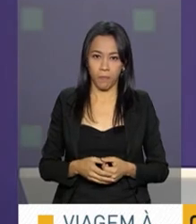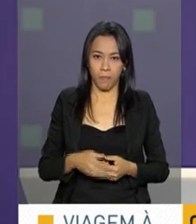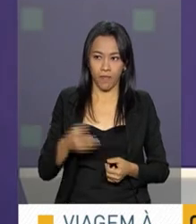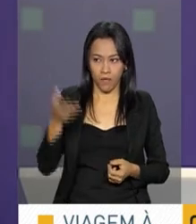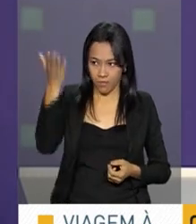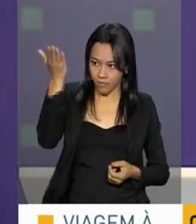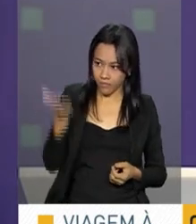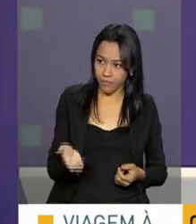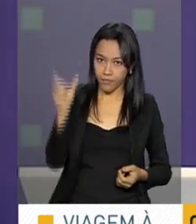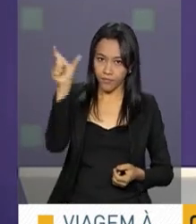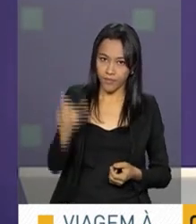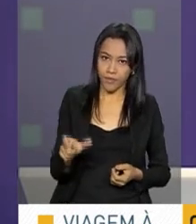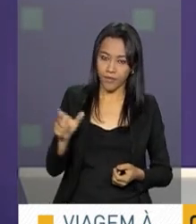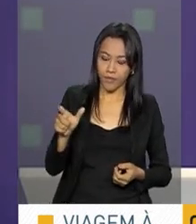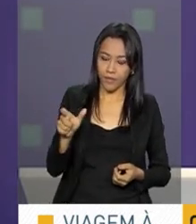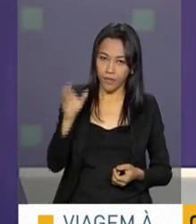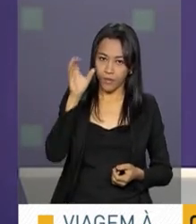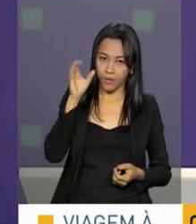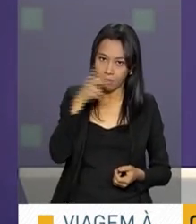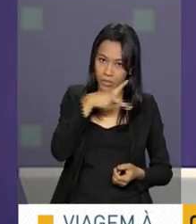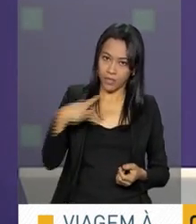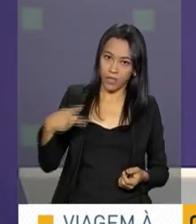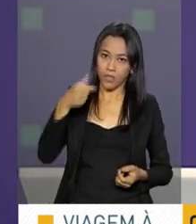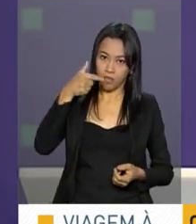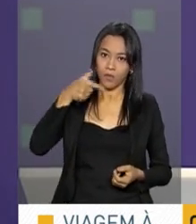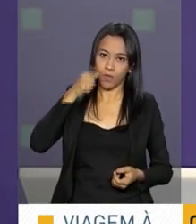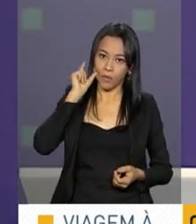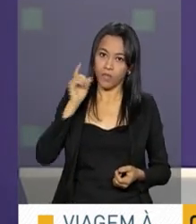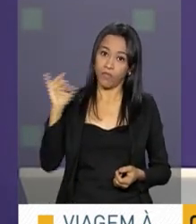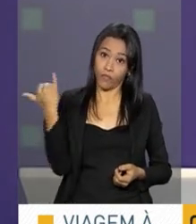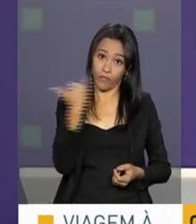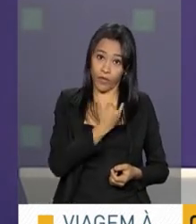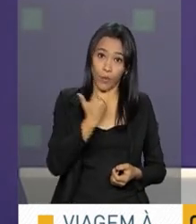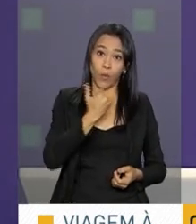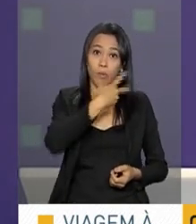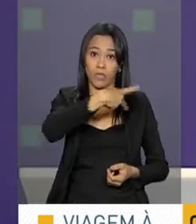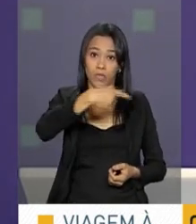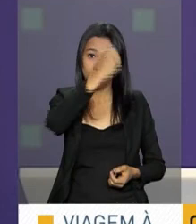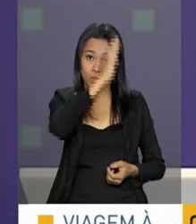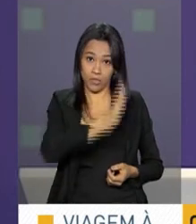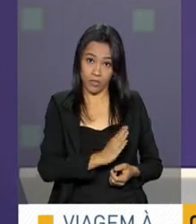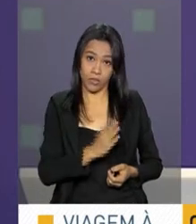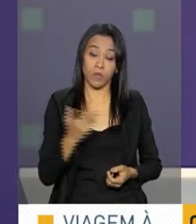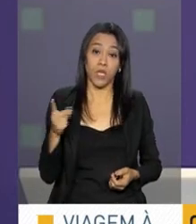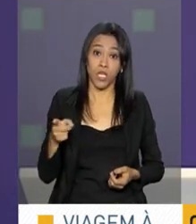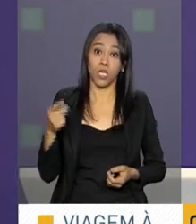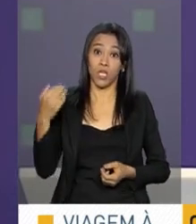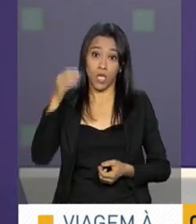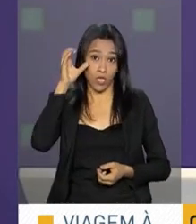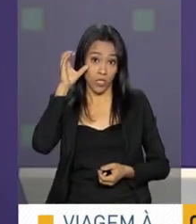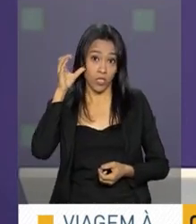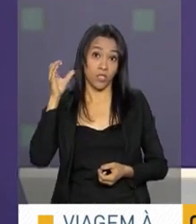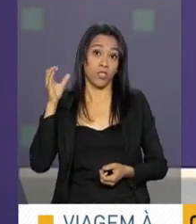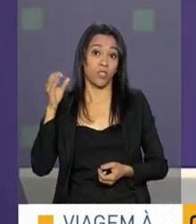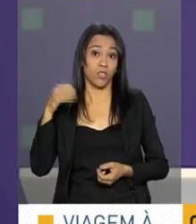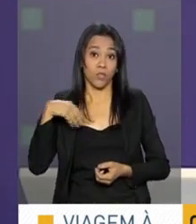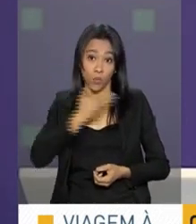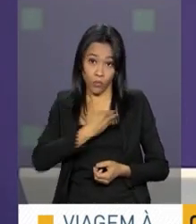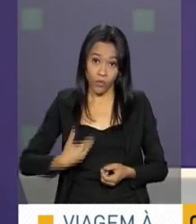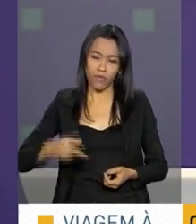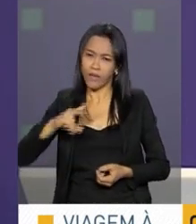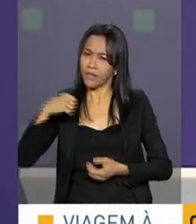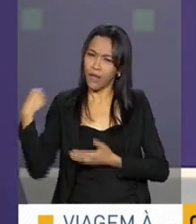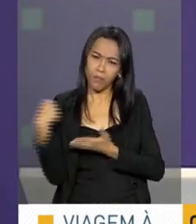Jinping ontem, não é, garantiu ao presidente brasileiro que o governo chinês dará todo o apoio, né, às empresas